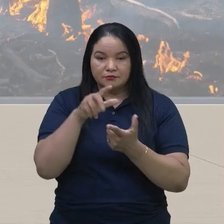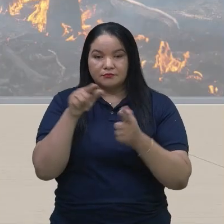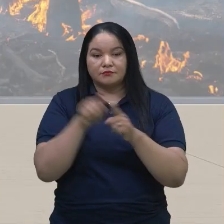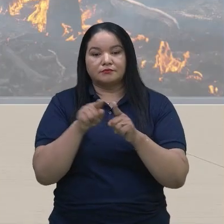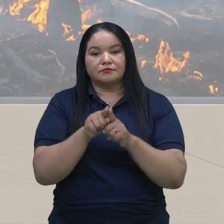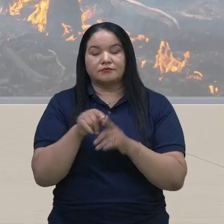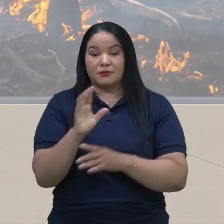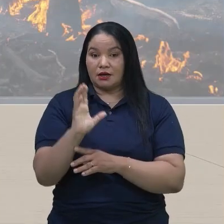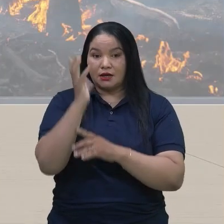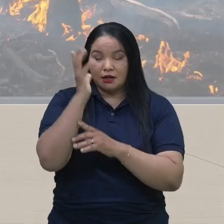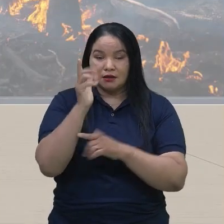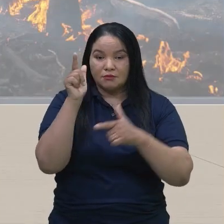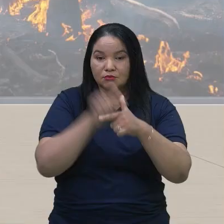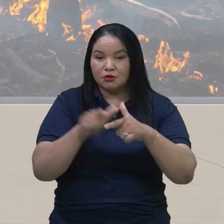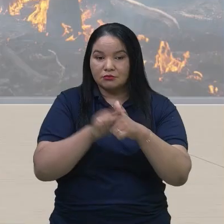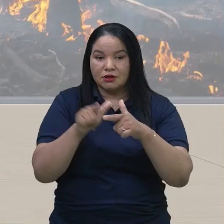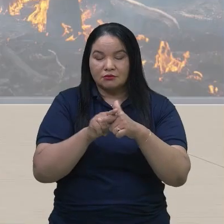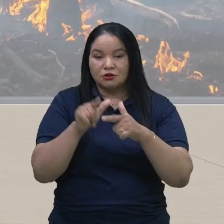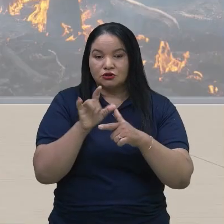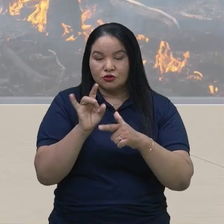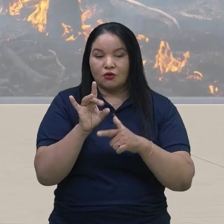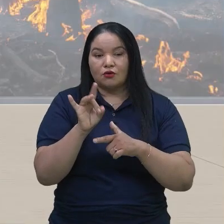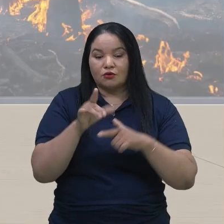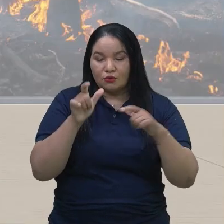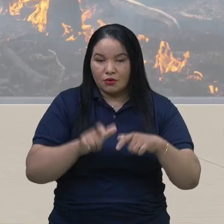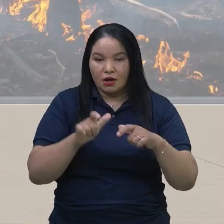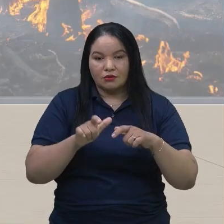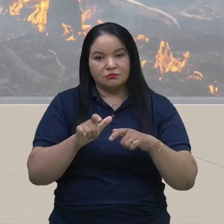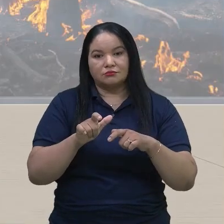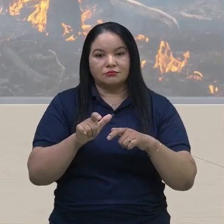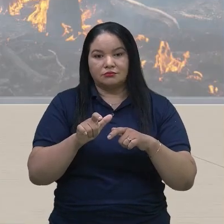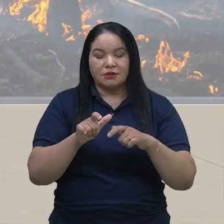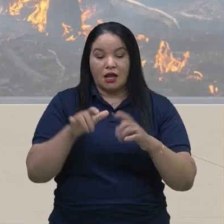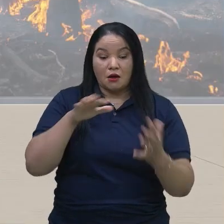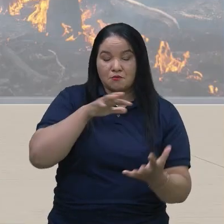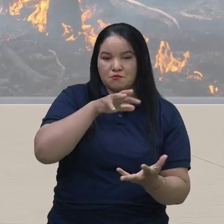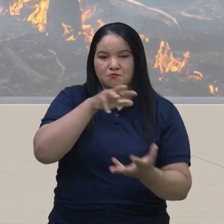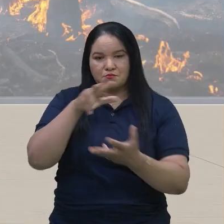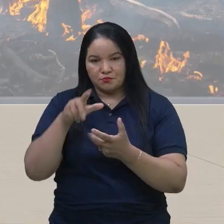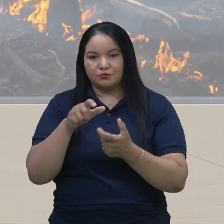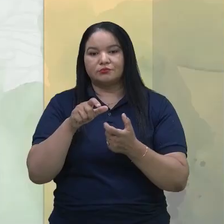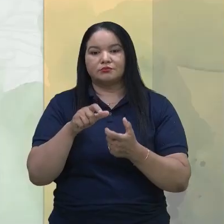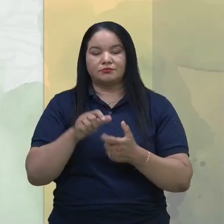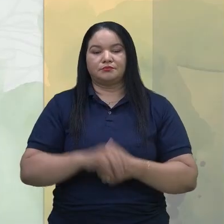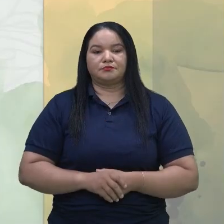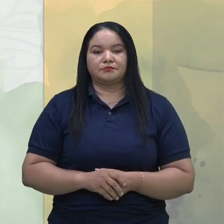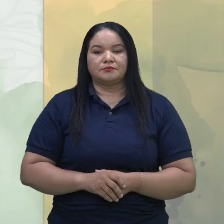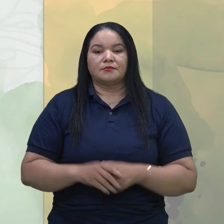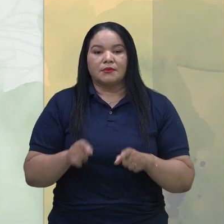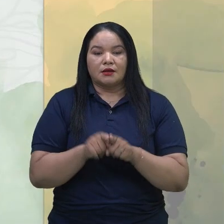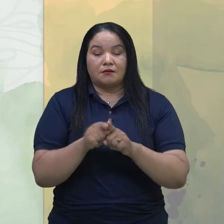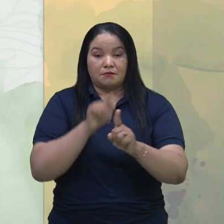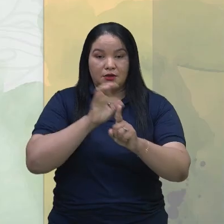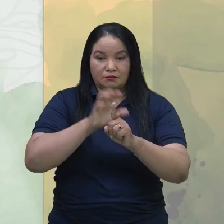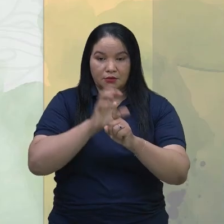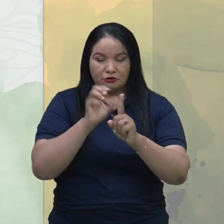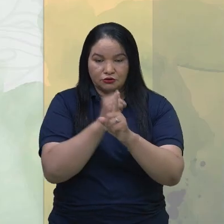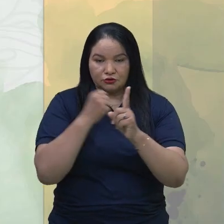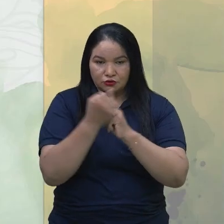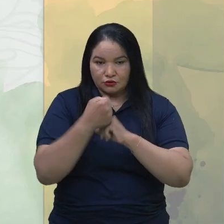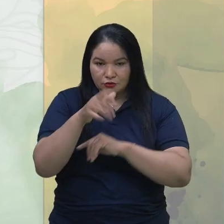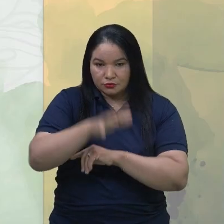climática, ela não é apenas uma questão local, e sim global. E aí nós temos também esses impactos